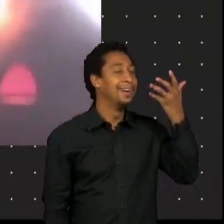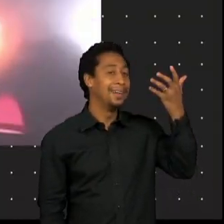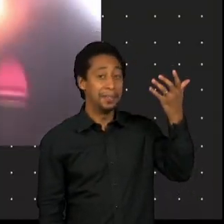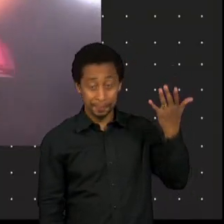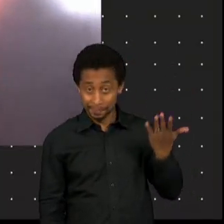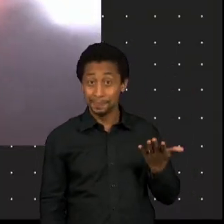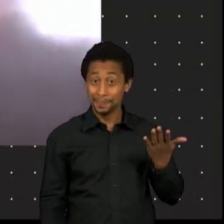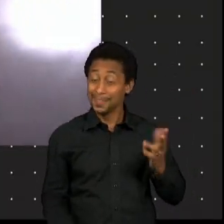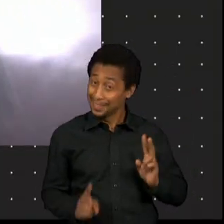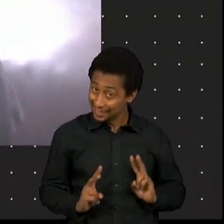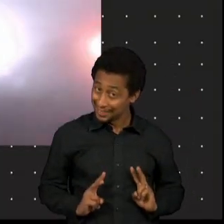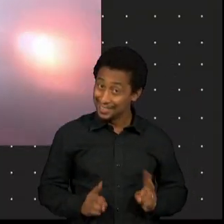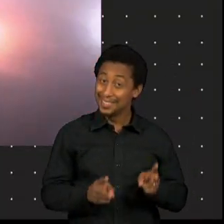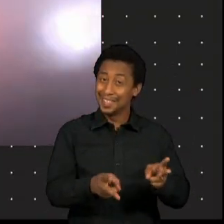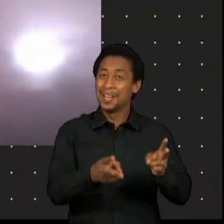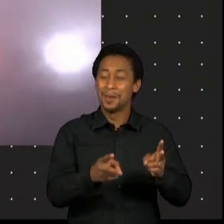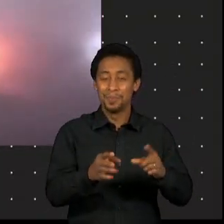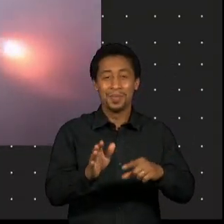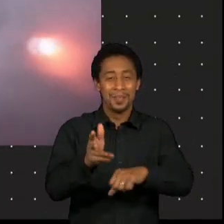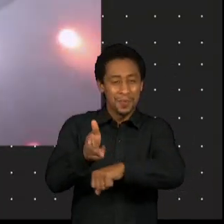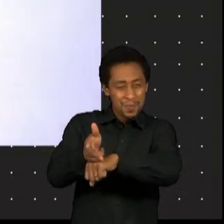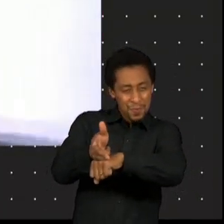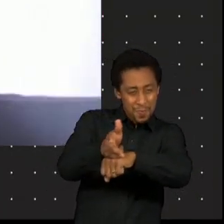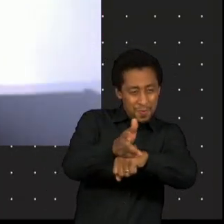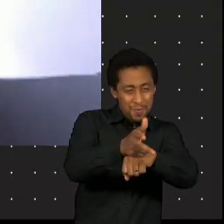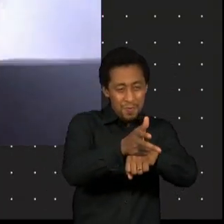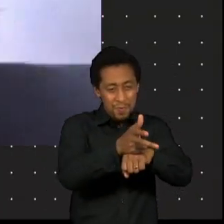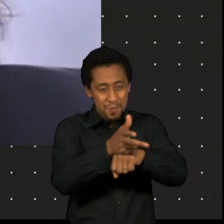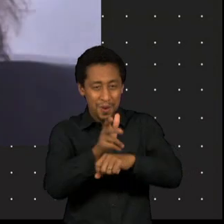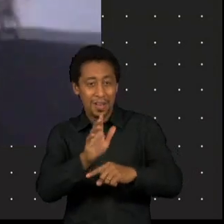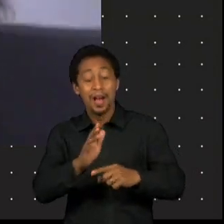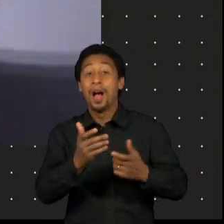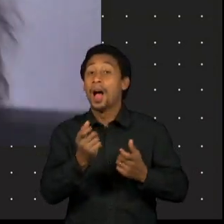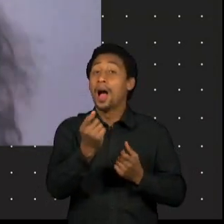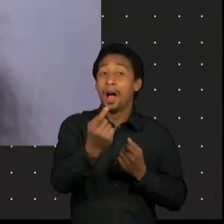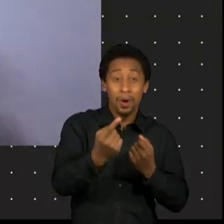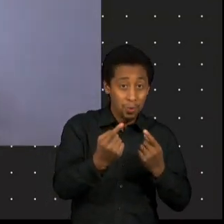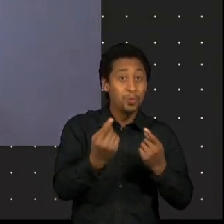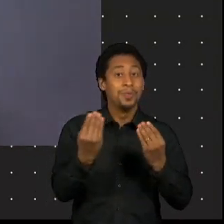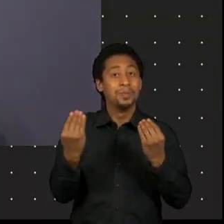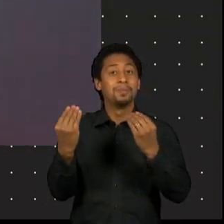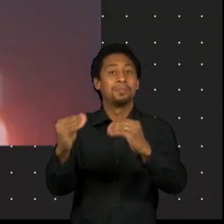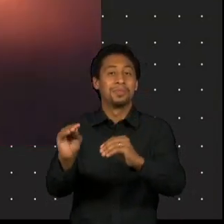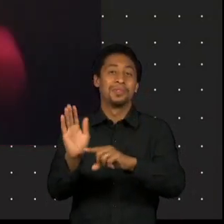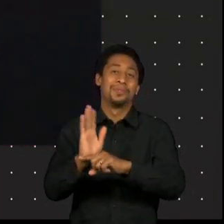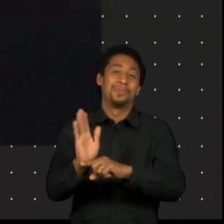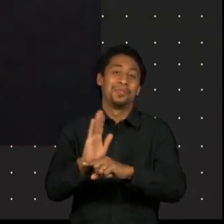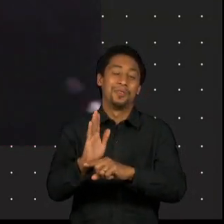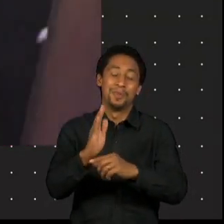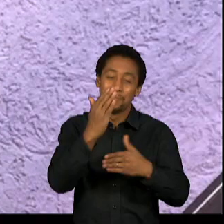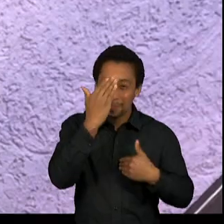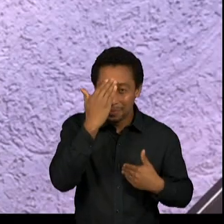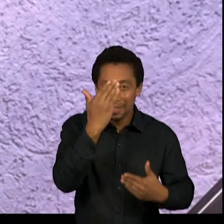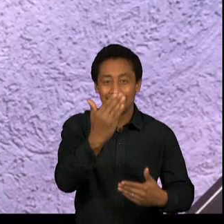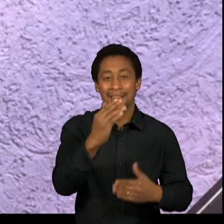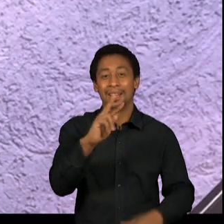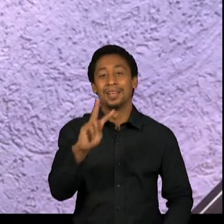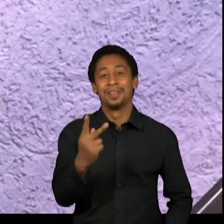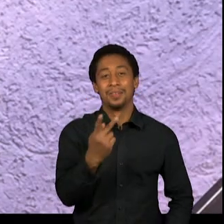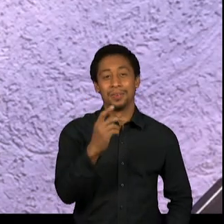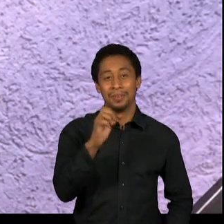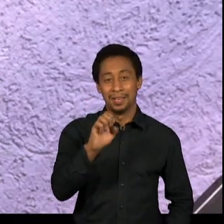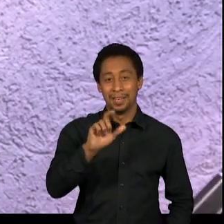diretamente no set, e muitas delas foram para o filme exatamente como eu gravei. Muito obrigado, Helena,